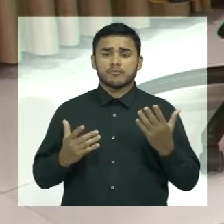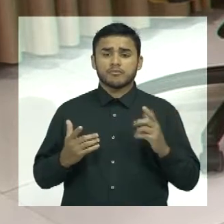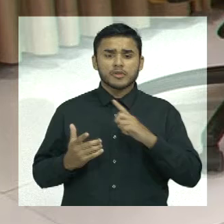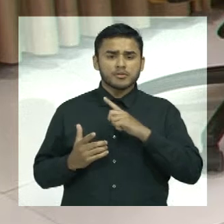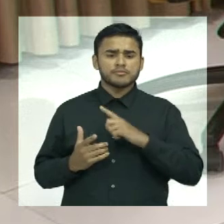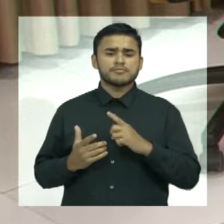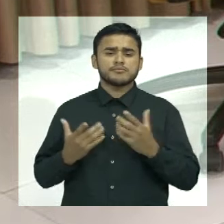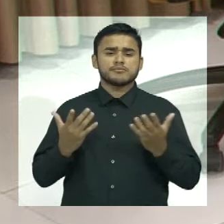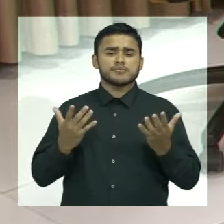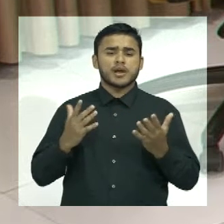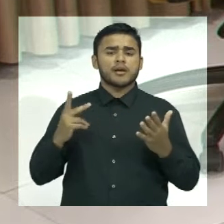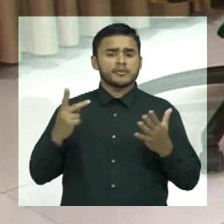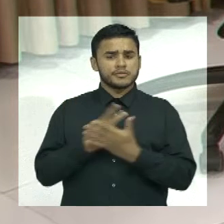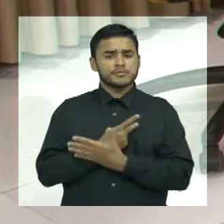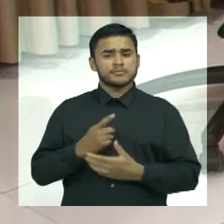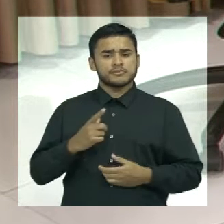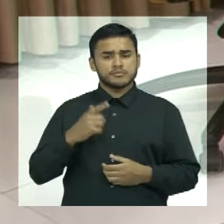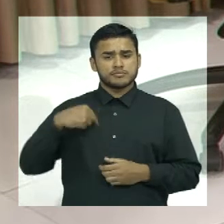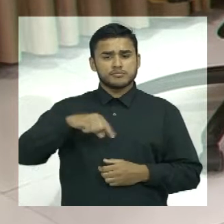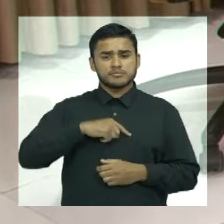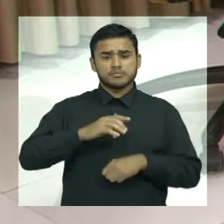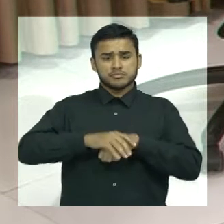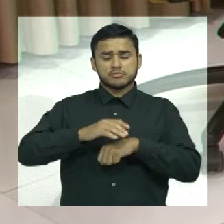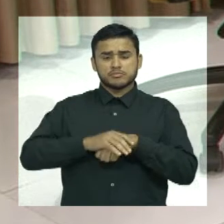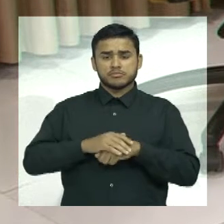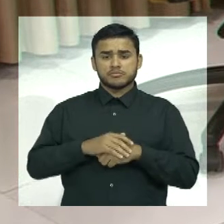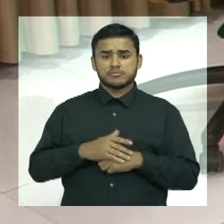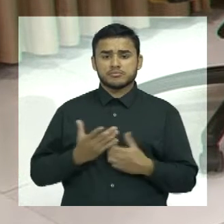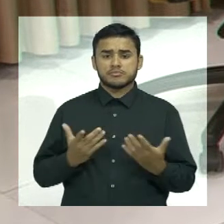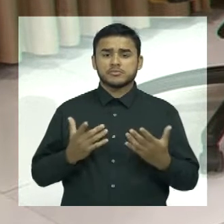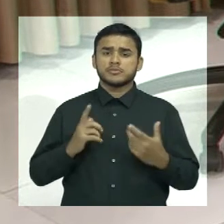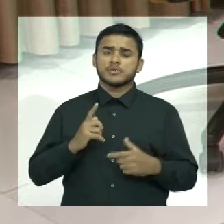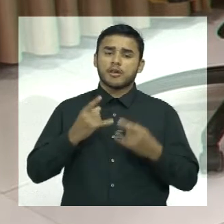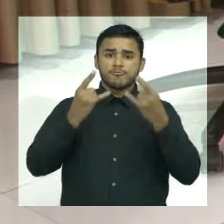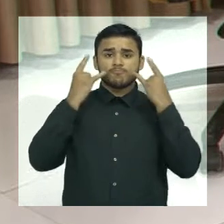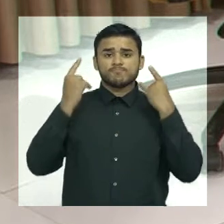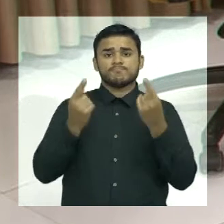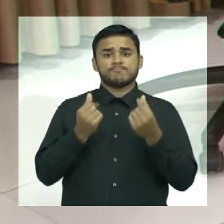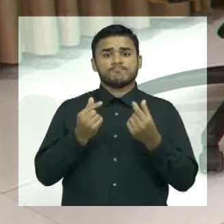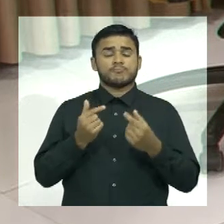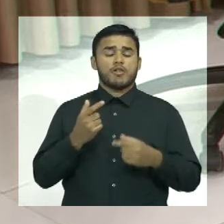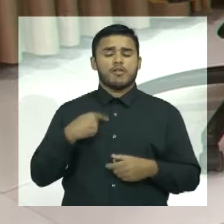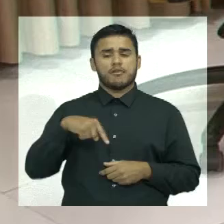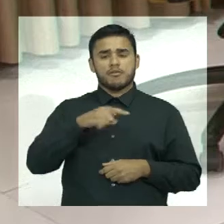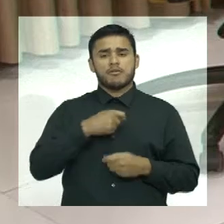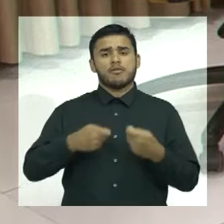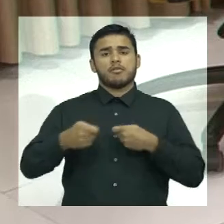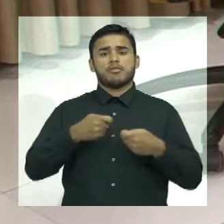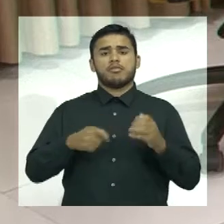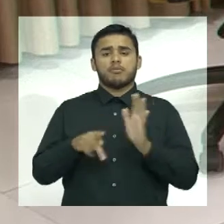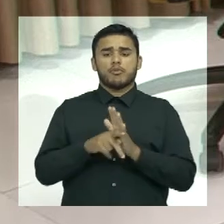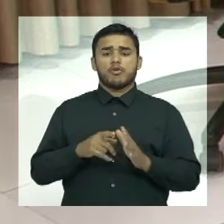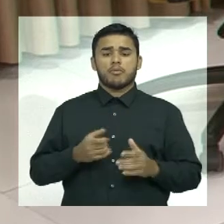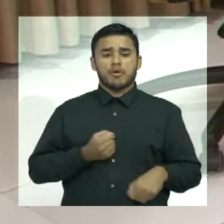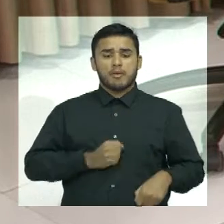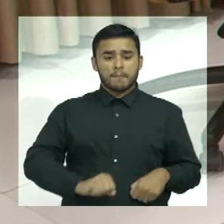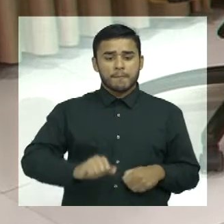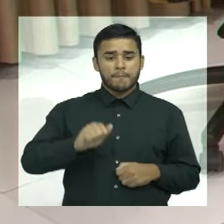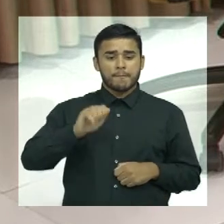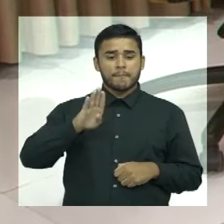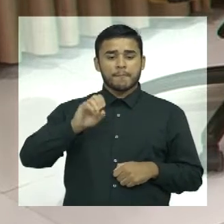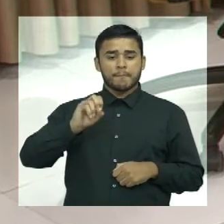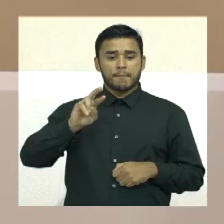força muito maior do que a nossa individual, que é a do mercado, da indústria do aborto. Nos